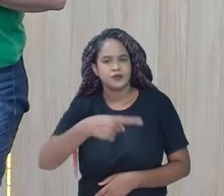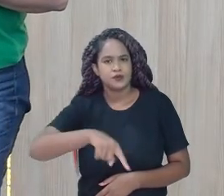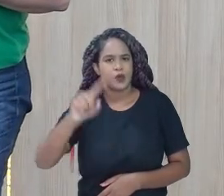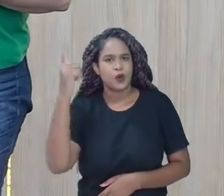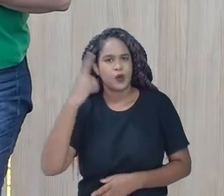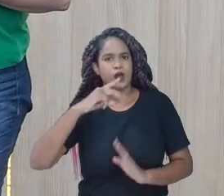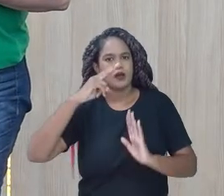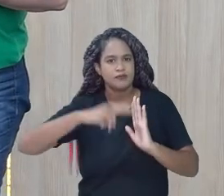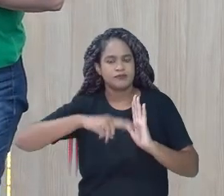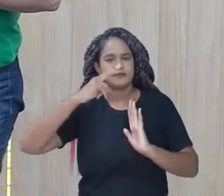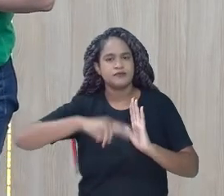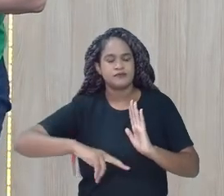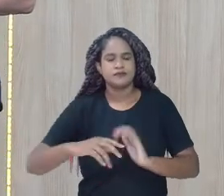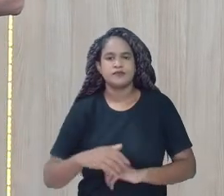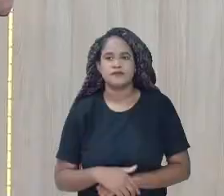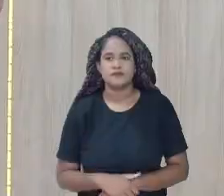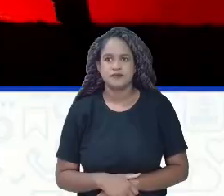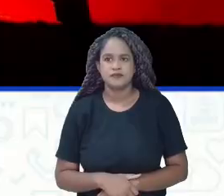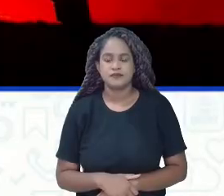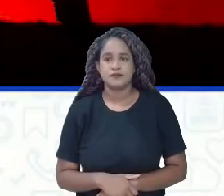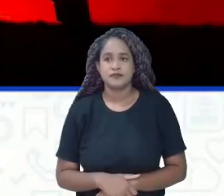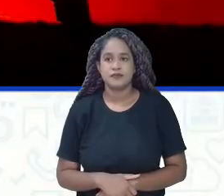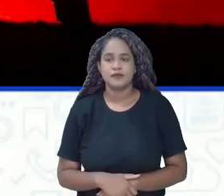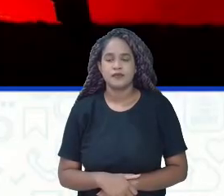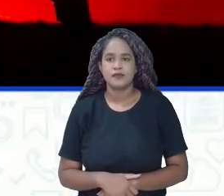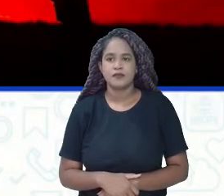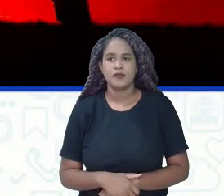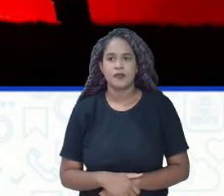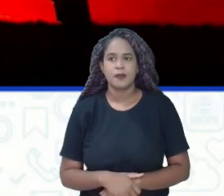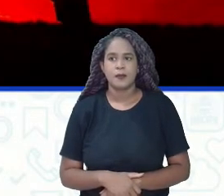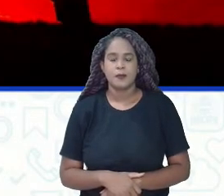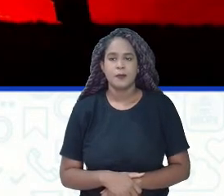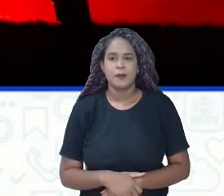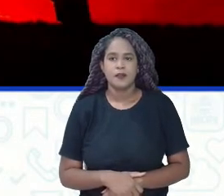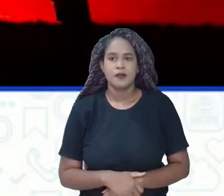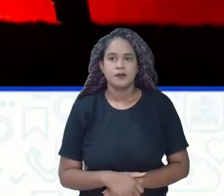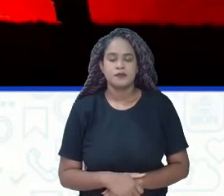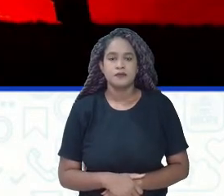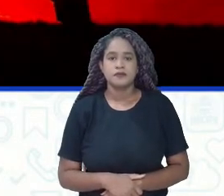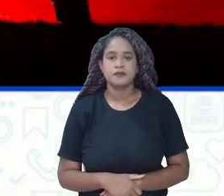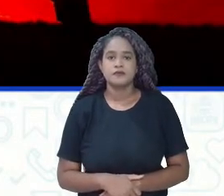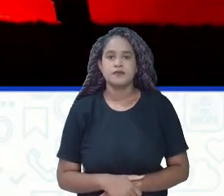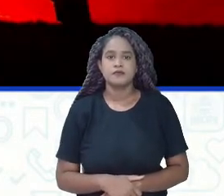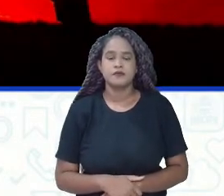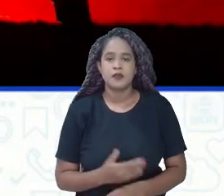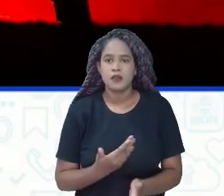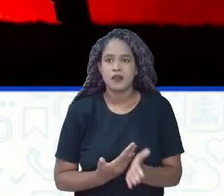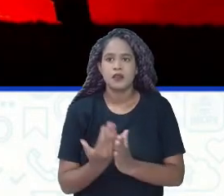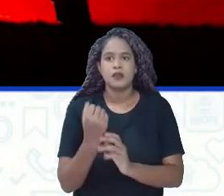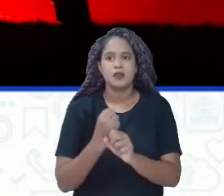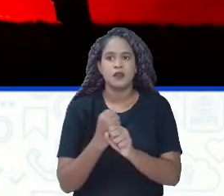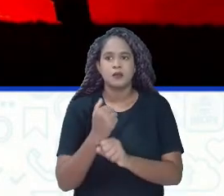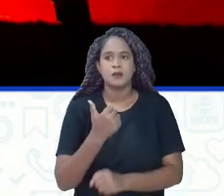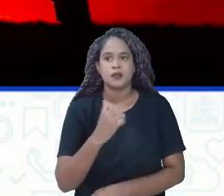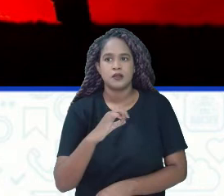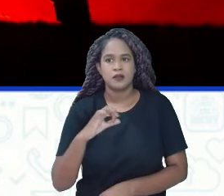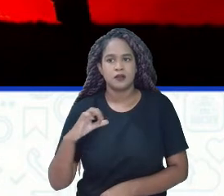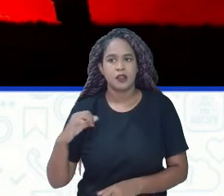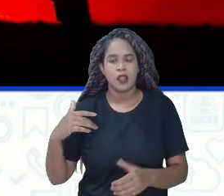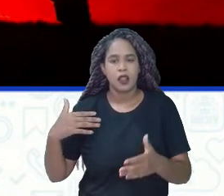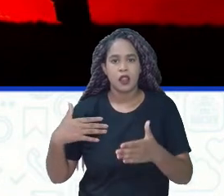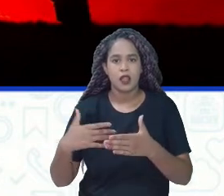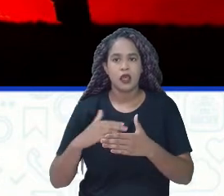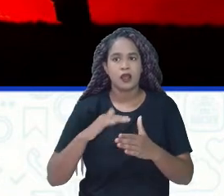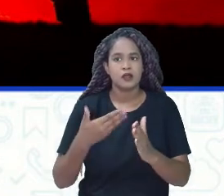é? Ele atua de 1999 a 2014. Ele